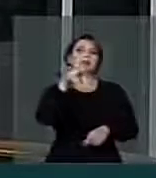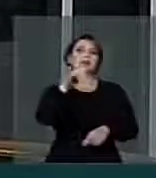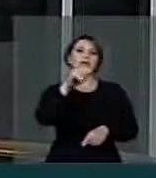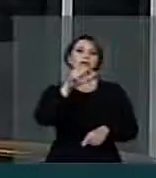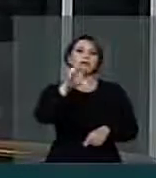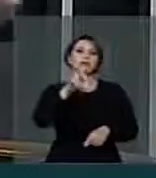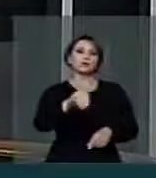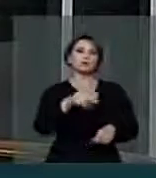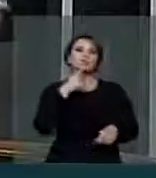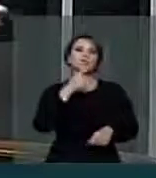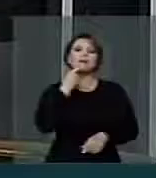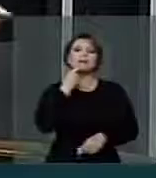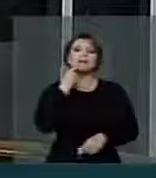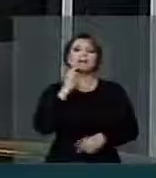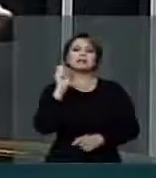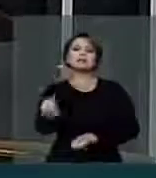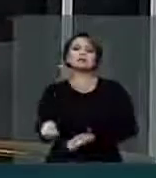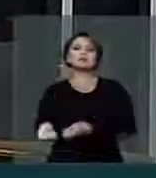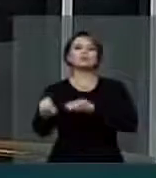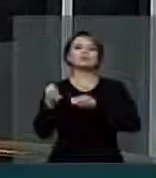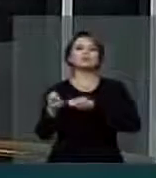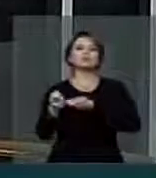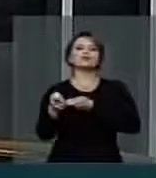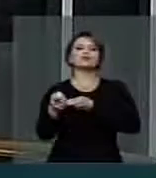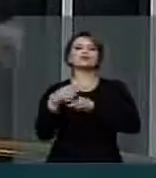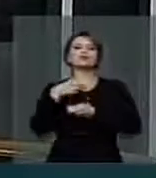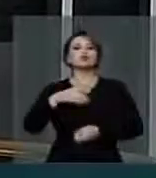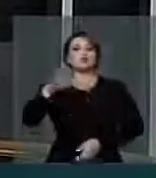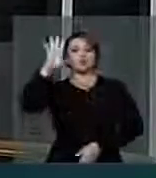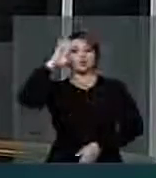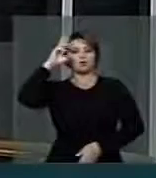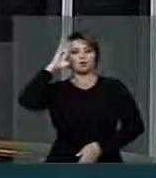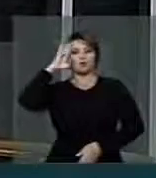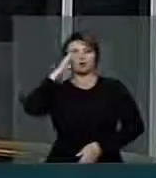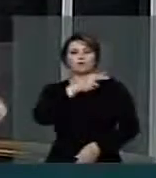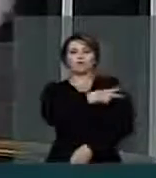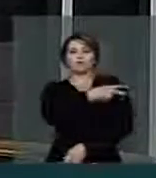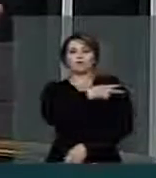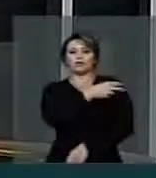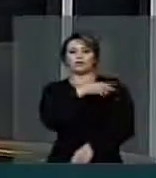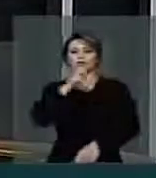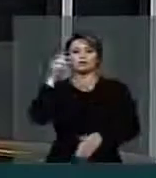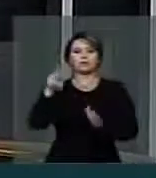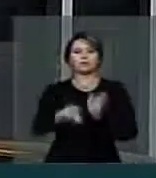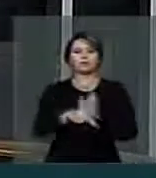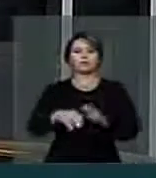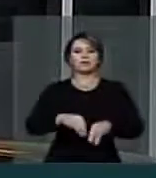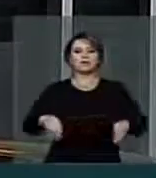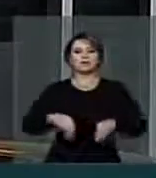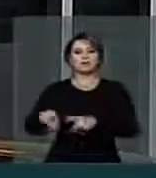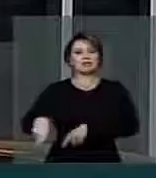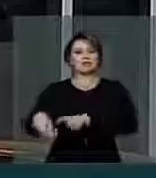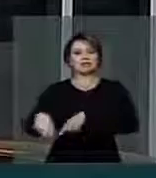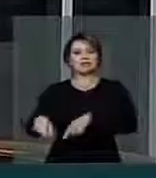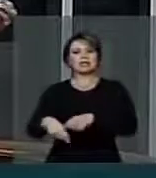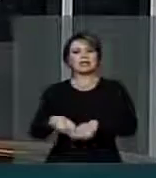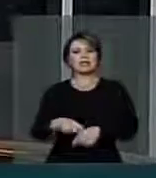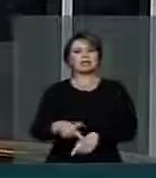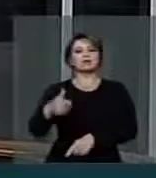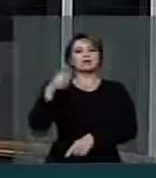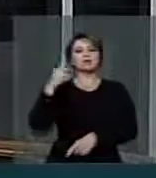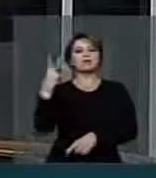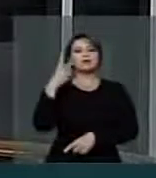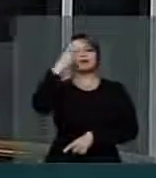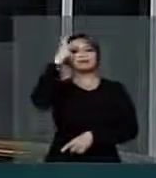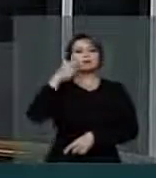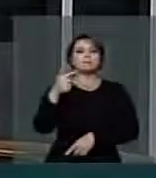indígenas. Chegou o fazendeiro com os pistoleiros, eles correram e Adenilson ficou enganchado na cerca de